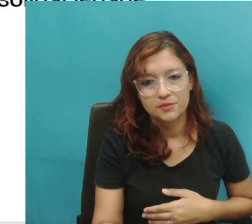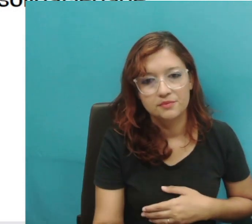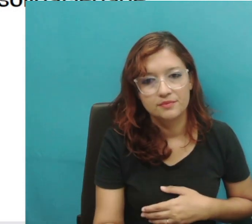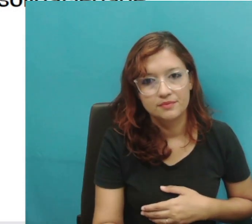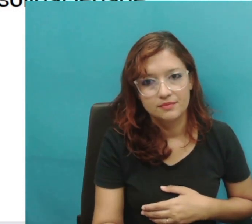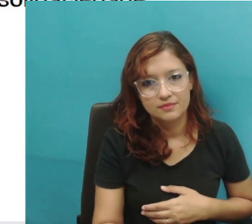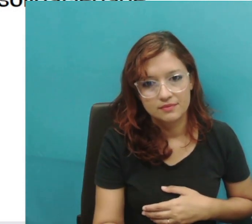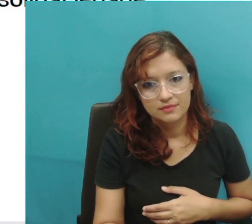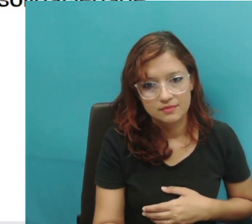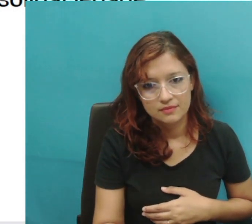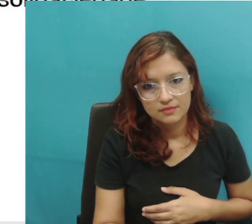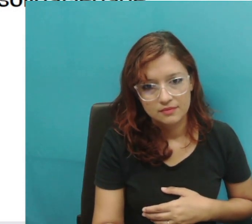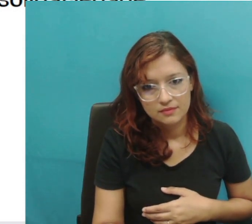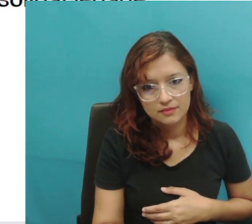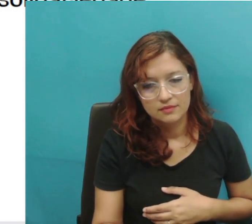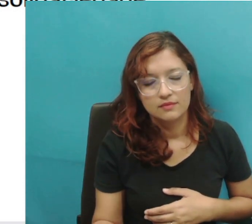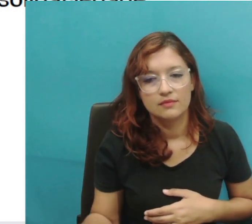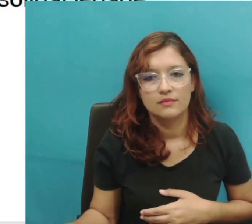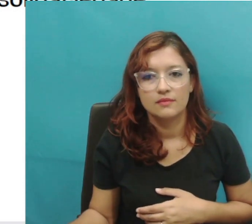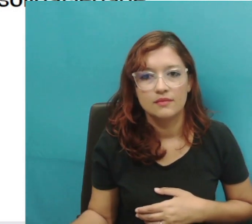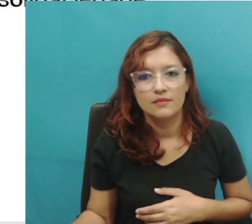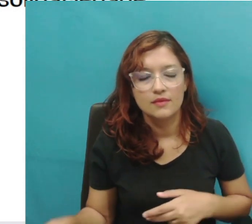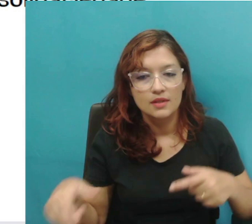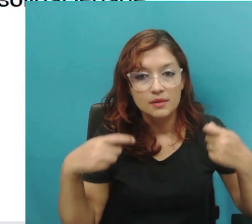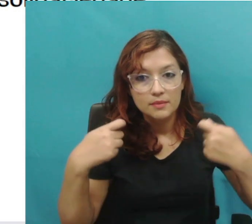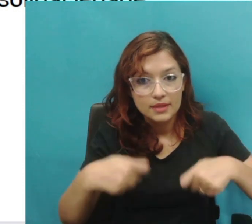e a gratidão.